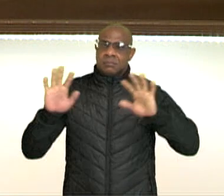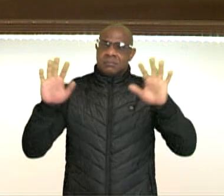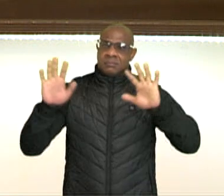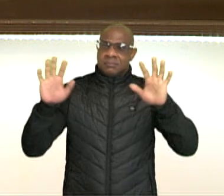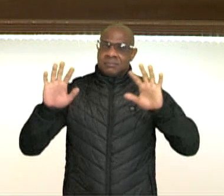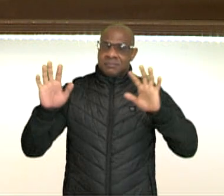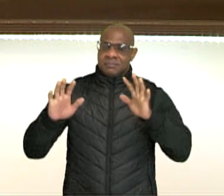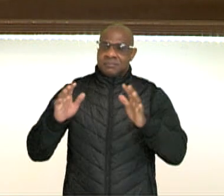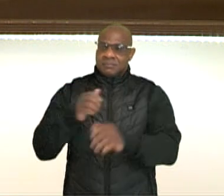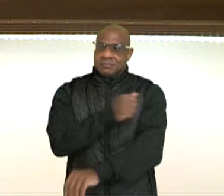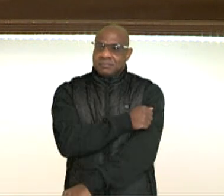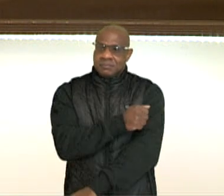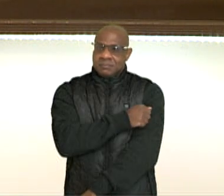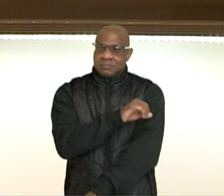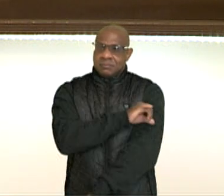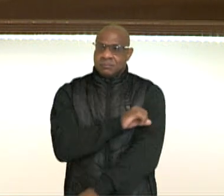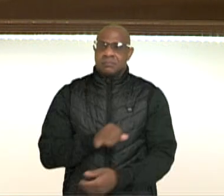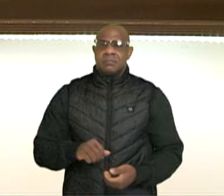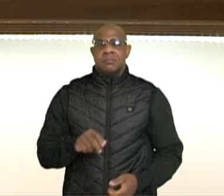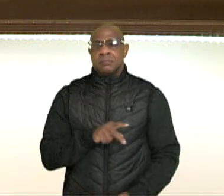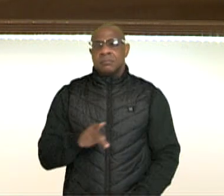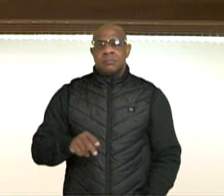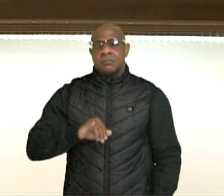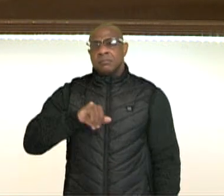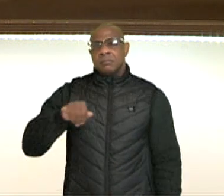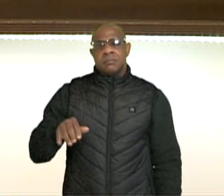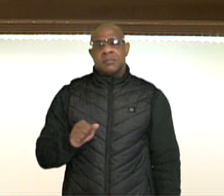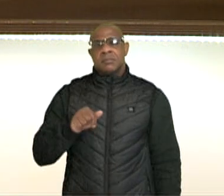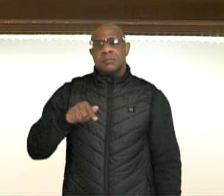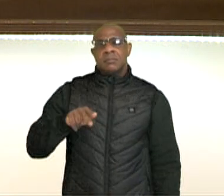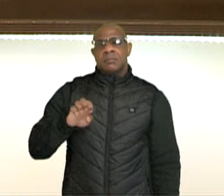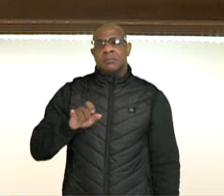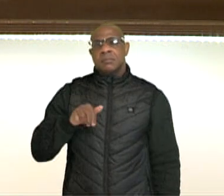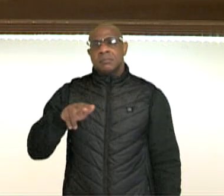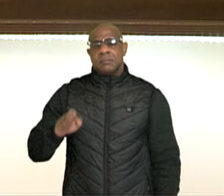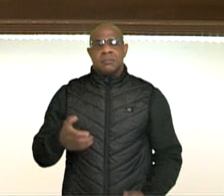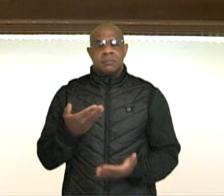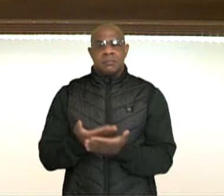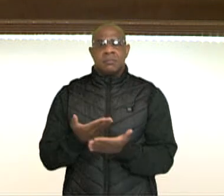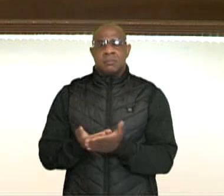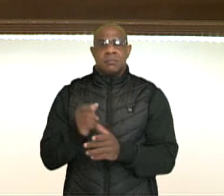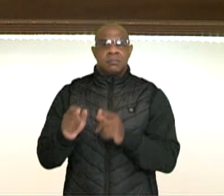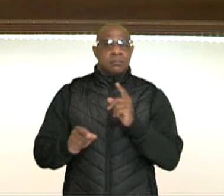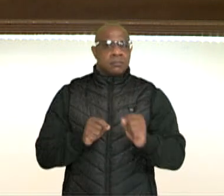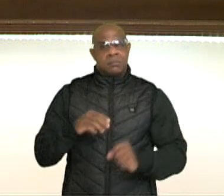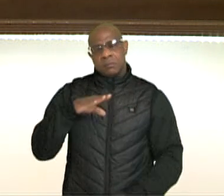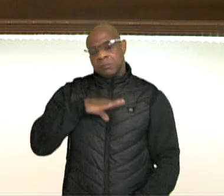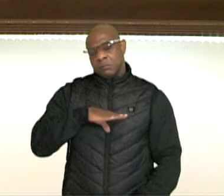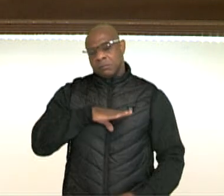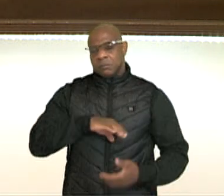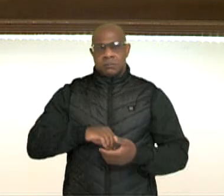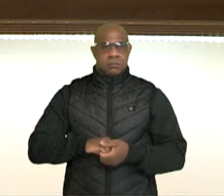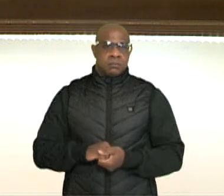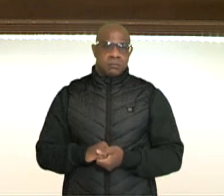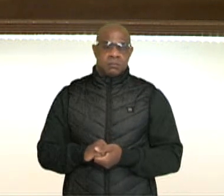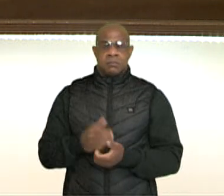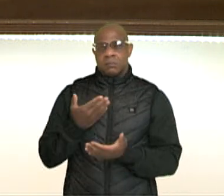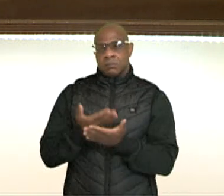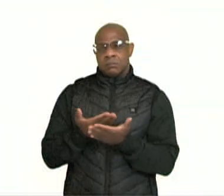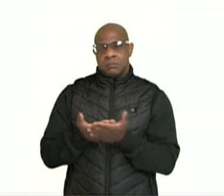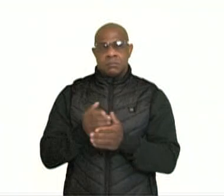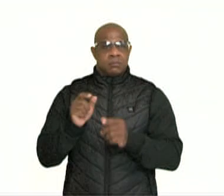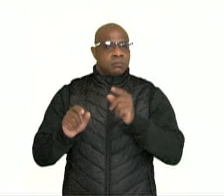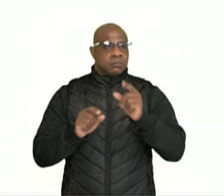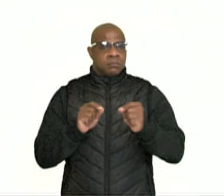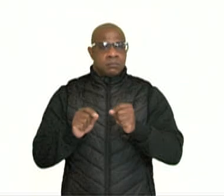Olá, alunos do 9º ano, eu sou a professora Jaqueline, essa é a nossa aula de língua portuguesa. Nessa aula vamos